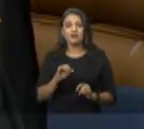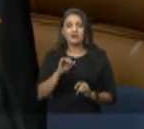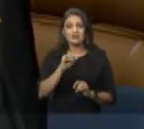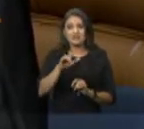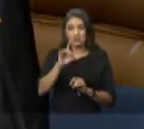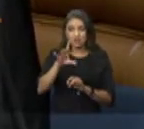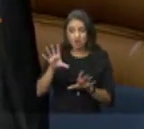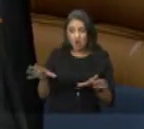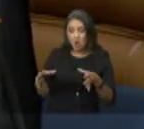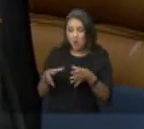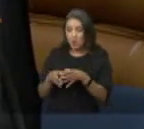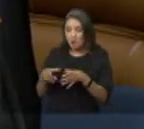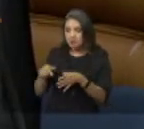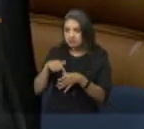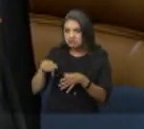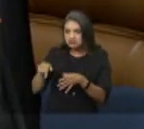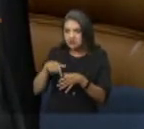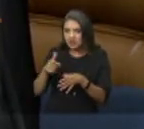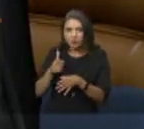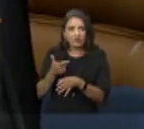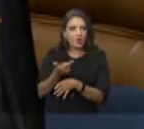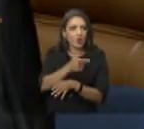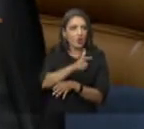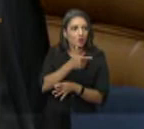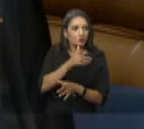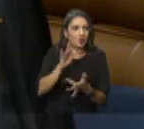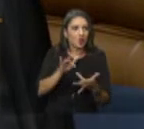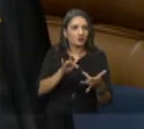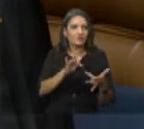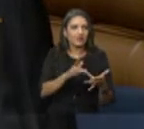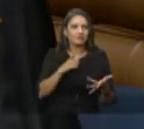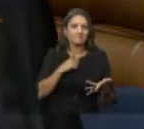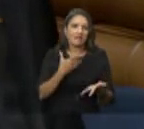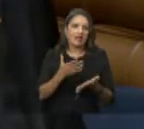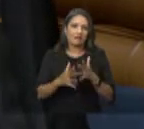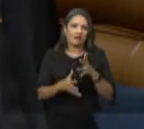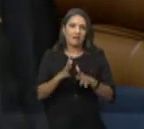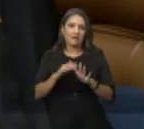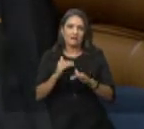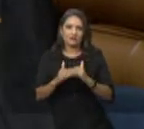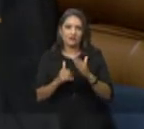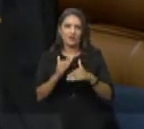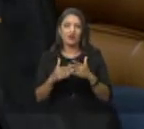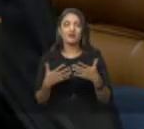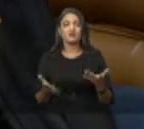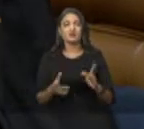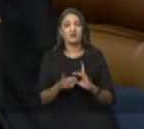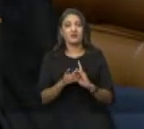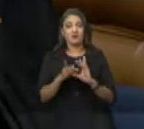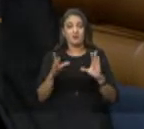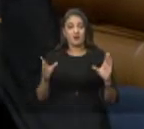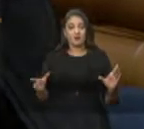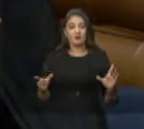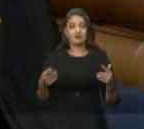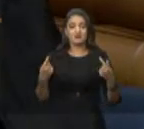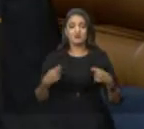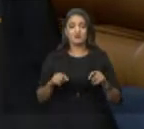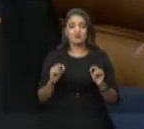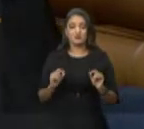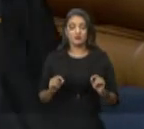Progresso da coletividade até mesmo a liberdade individual e outras palavras numa democracia a faculdade